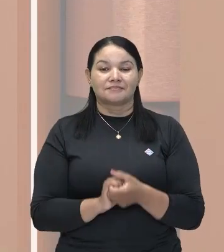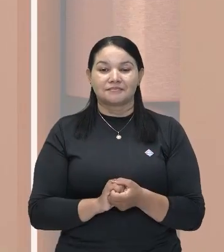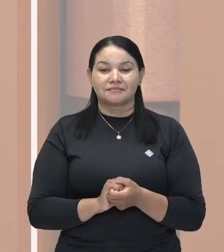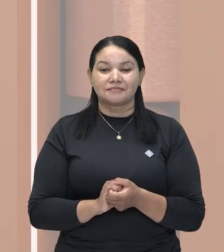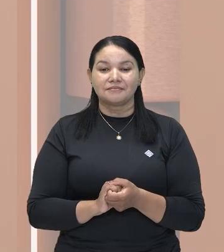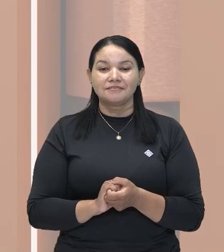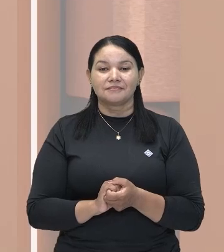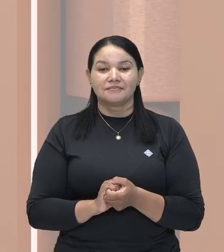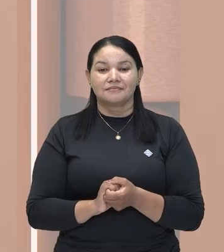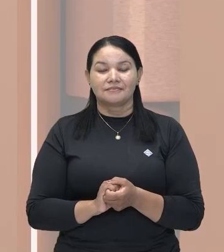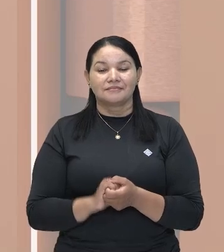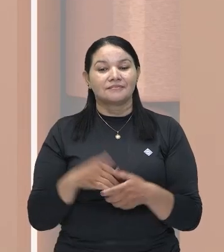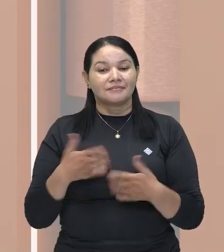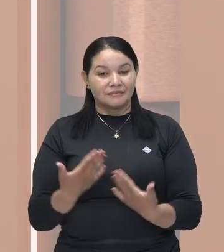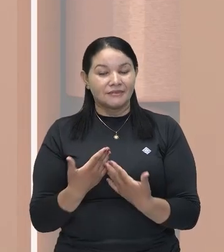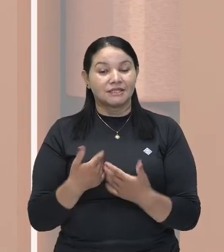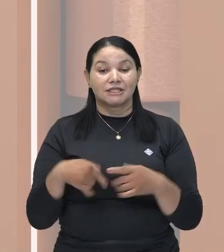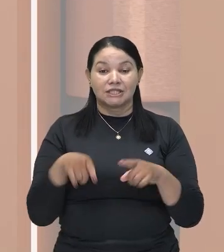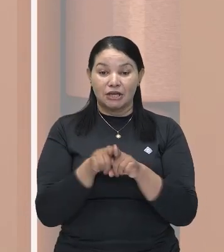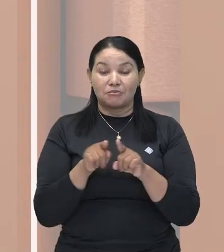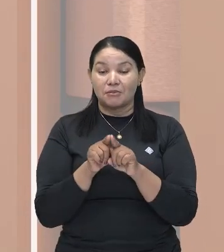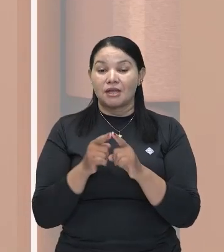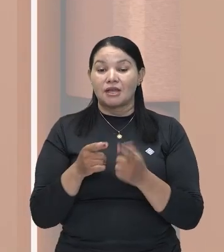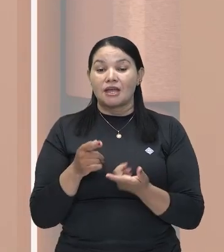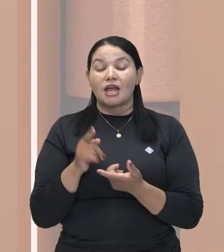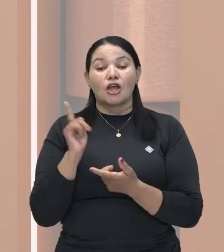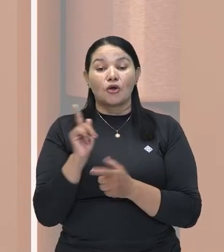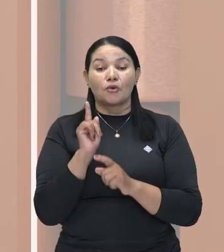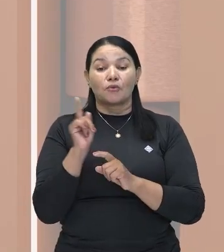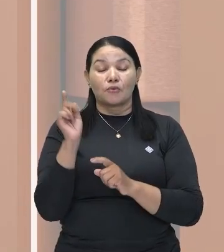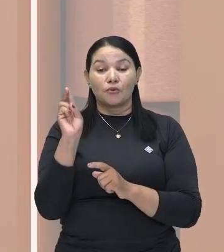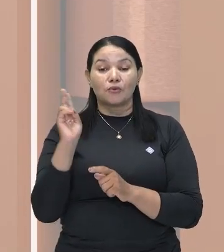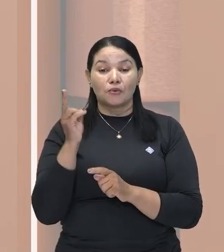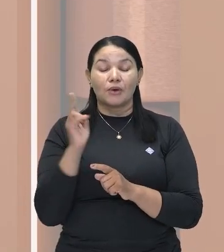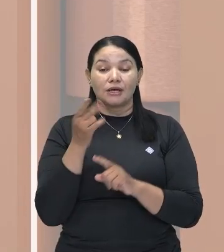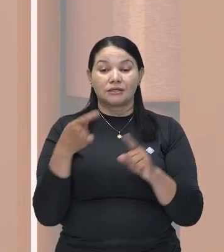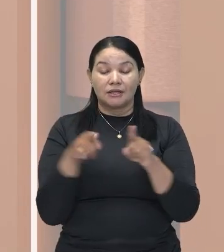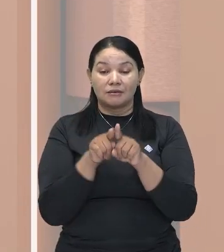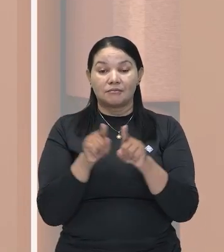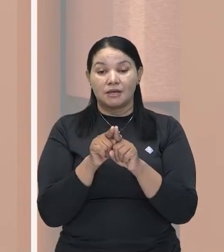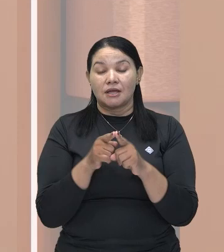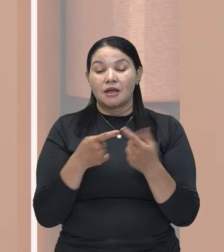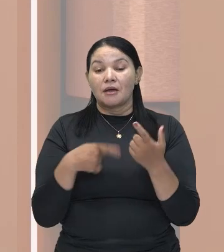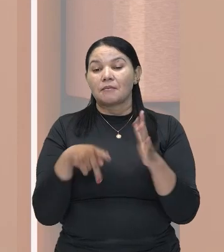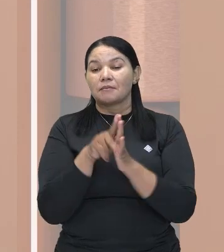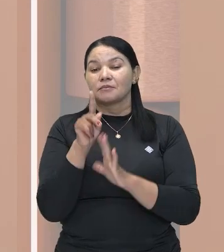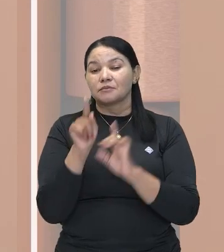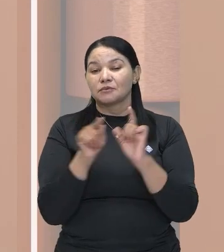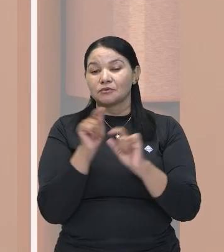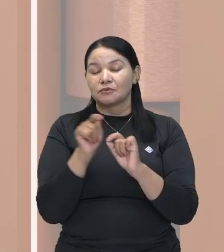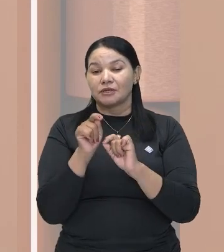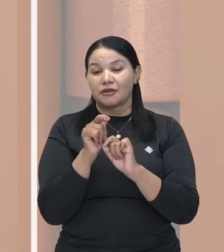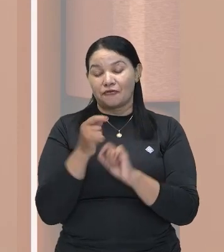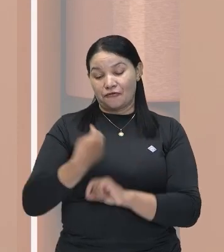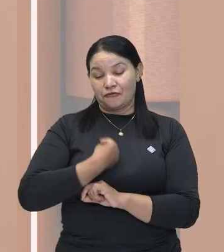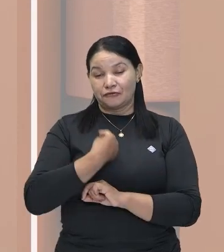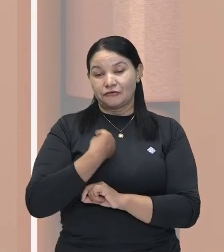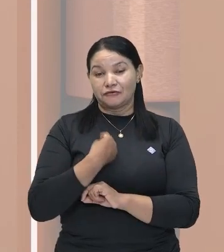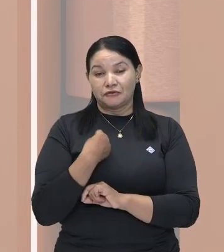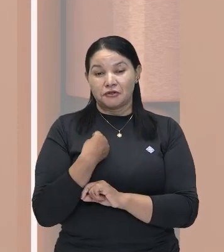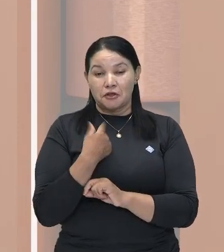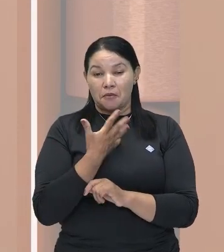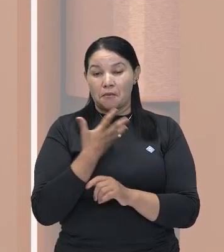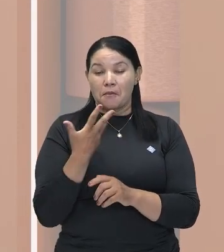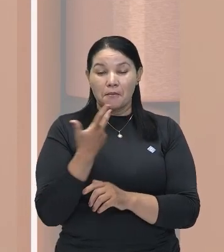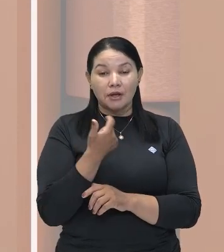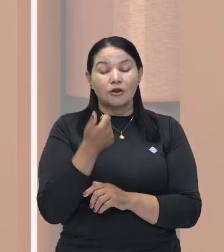O Uruguai, ele também é conhecido como Suíça americana, devido à questão da qualidade de vida, que é uma das melhores